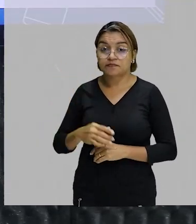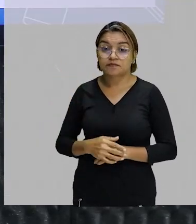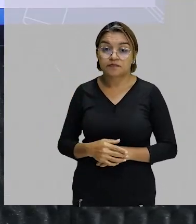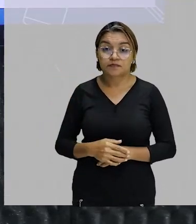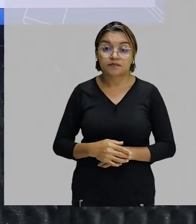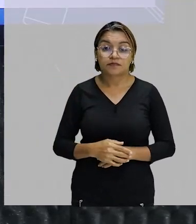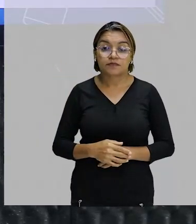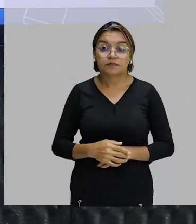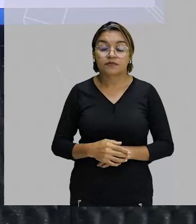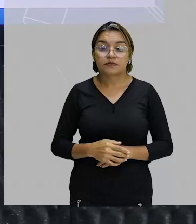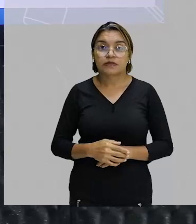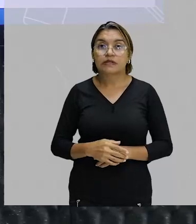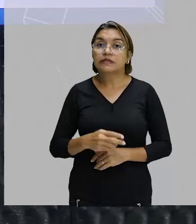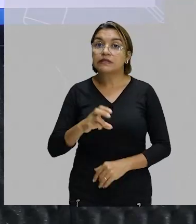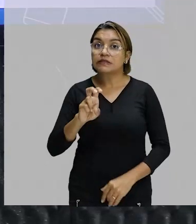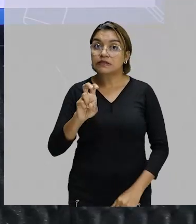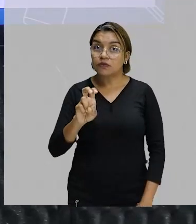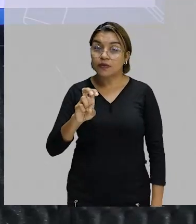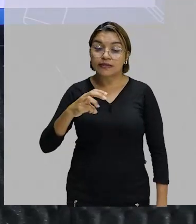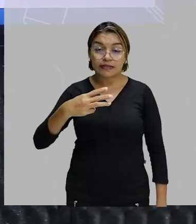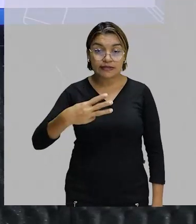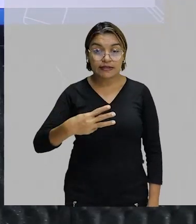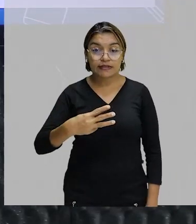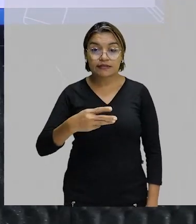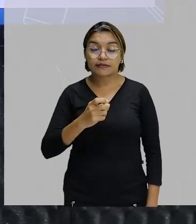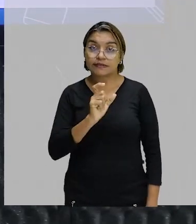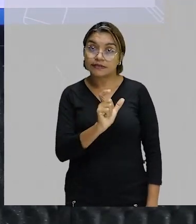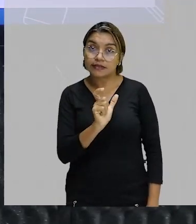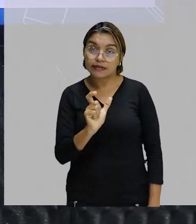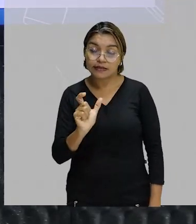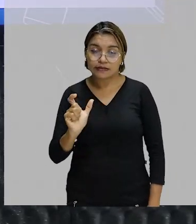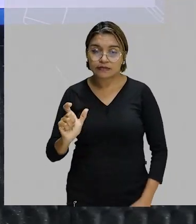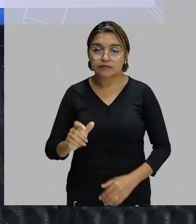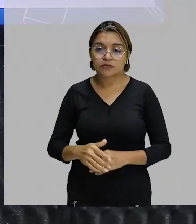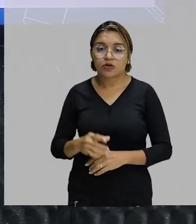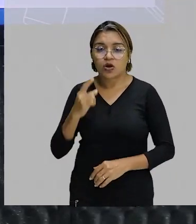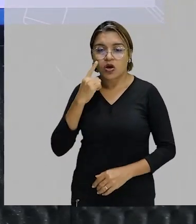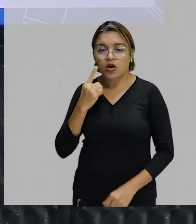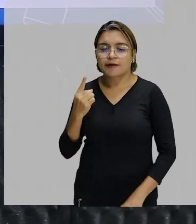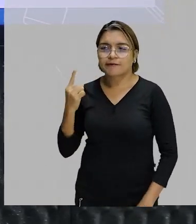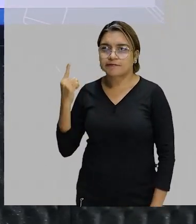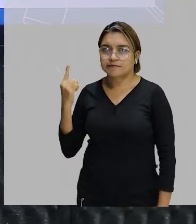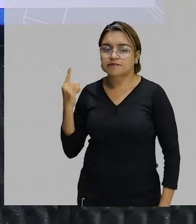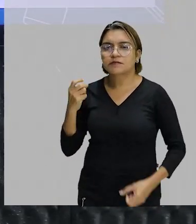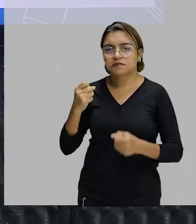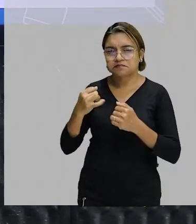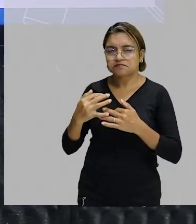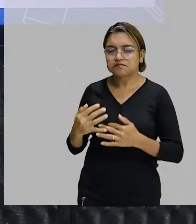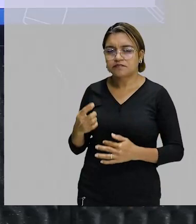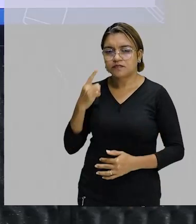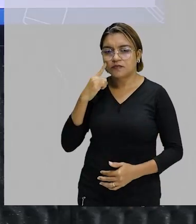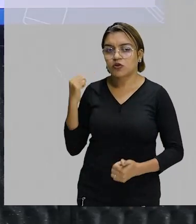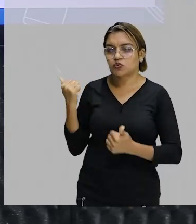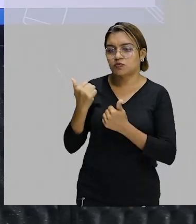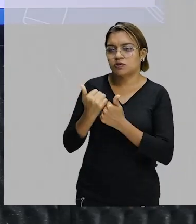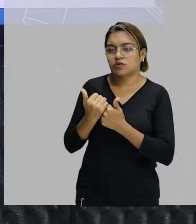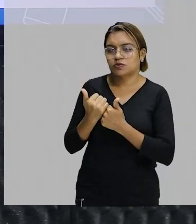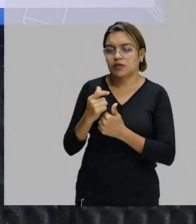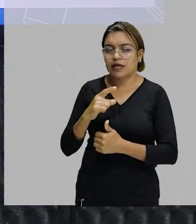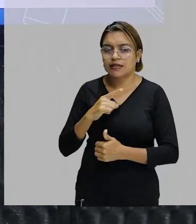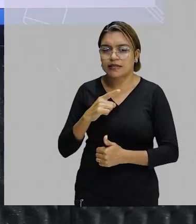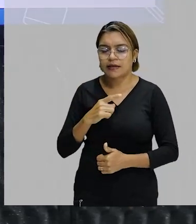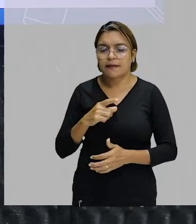53 termos, né? E vamos fazer a soma. Olha, Sn igual a 1 mais An vezes n dividido por 2. Substituindo, eu tenho